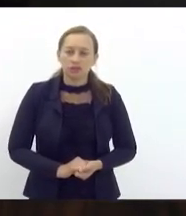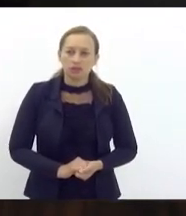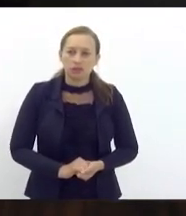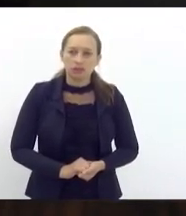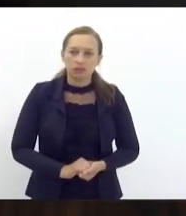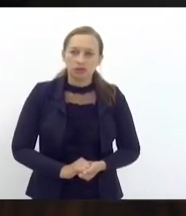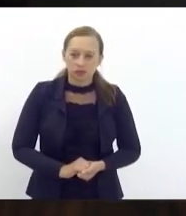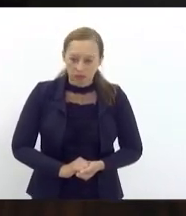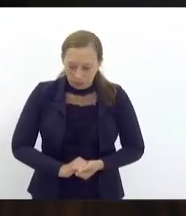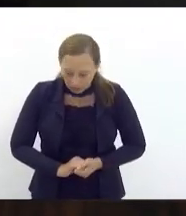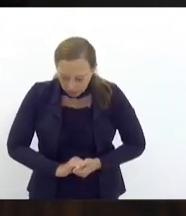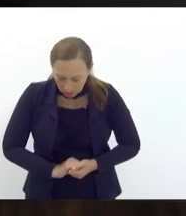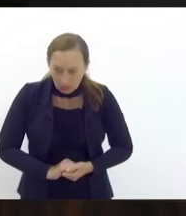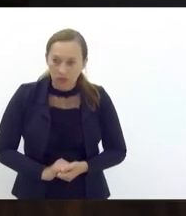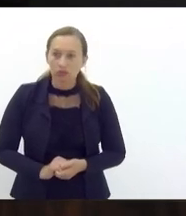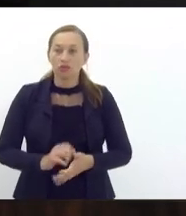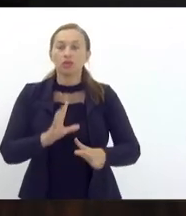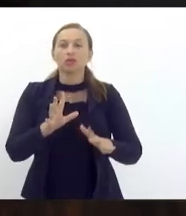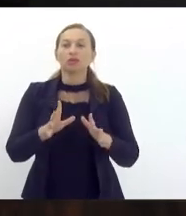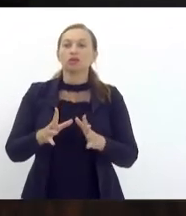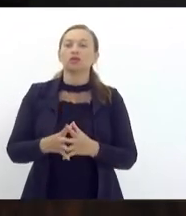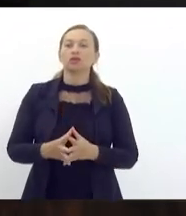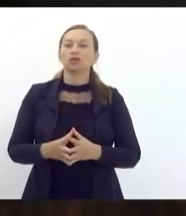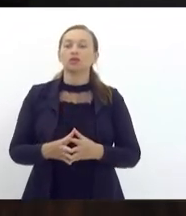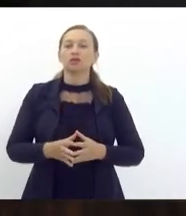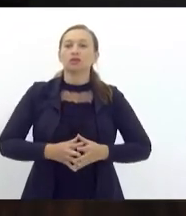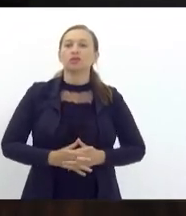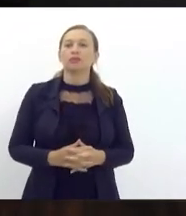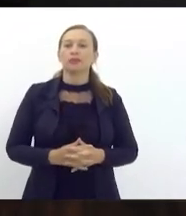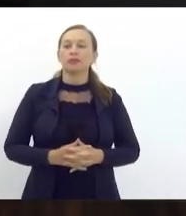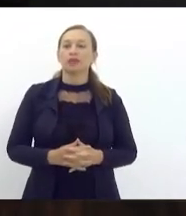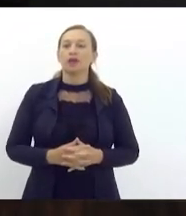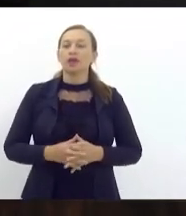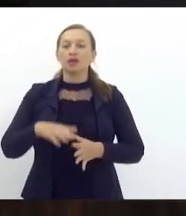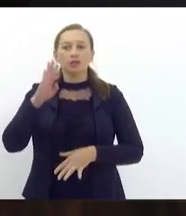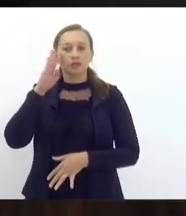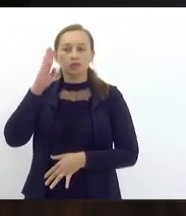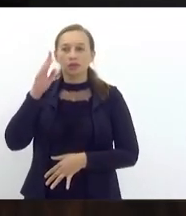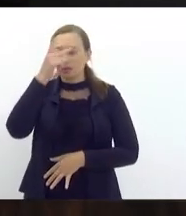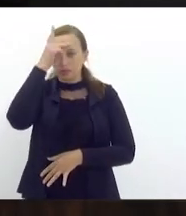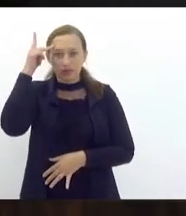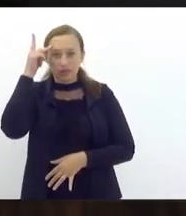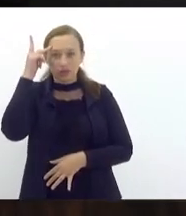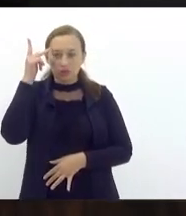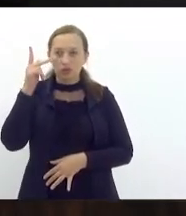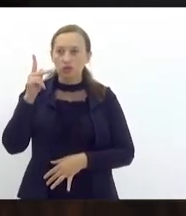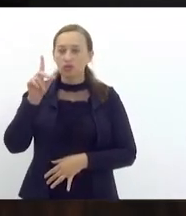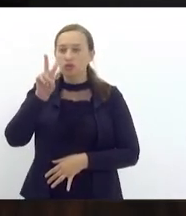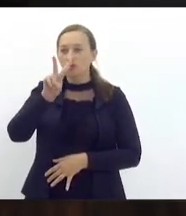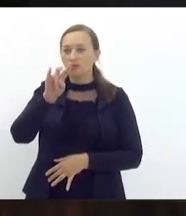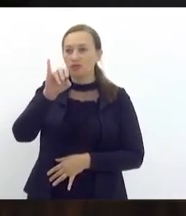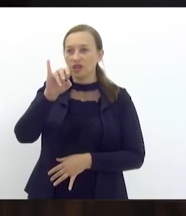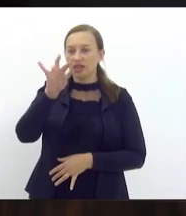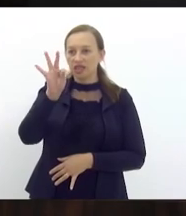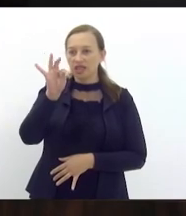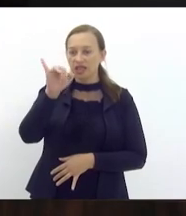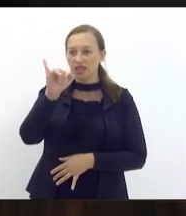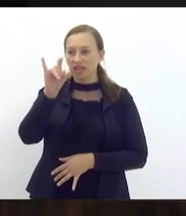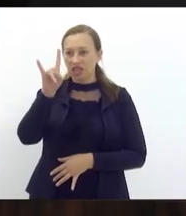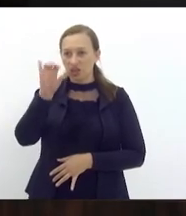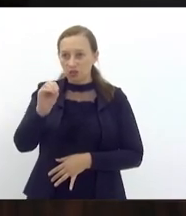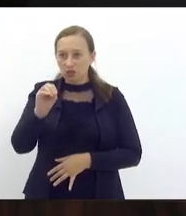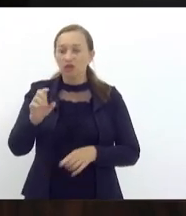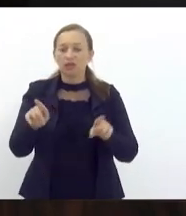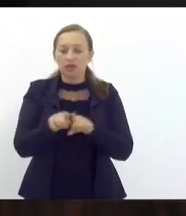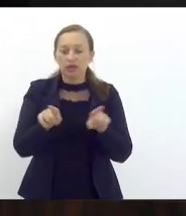3598-21 de autoria da deputada tia Ju que dispõe sobre a prioridade as pessoas com vitiligo e ou é